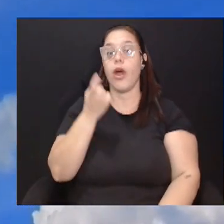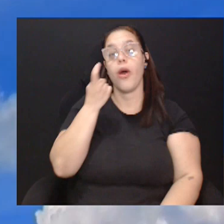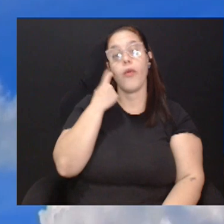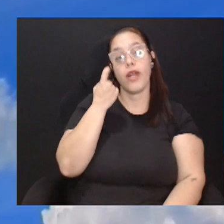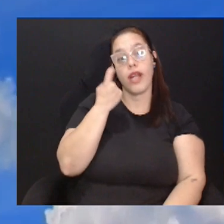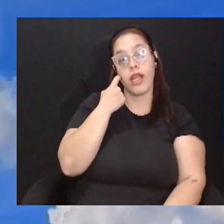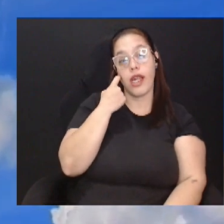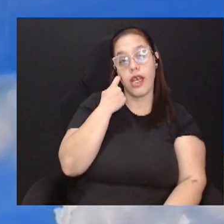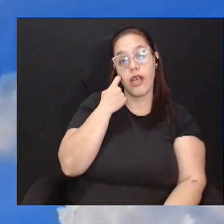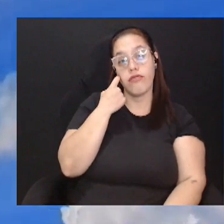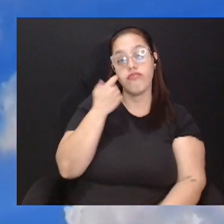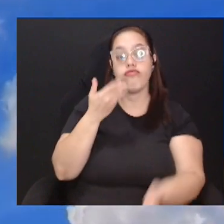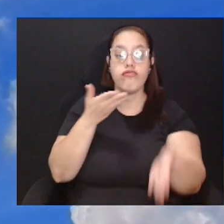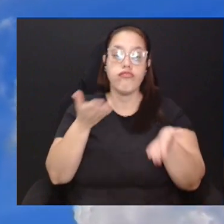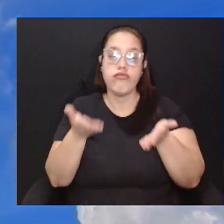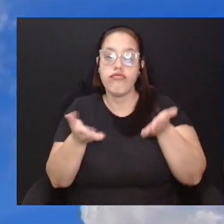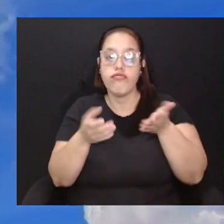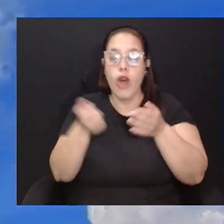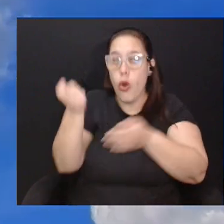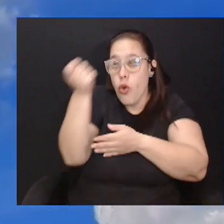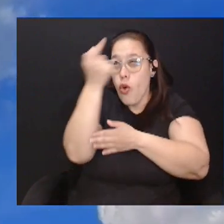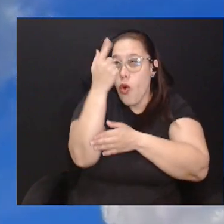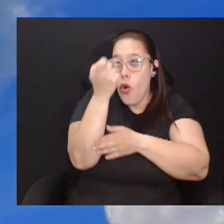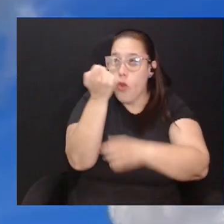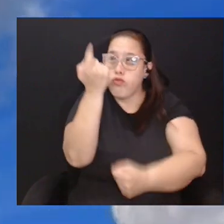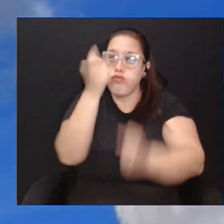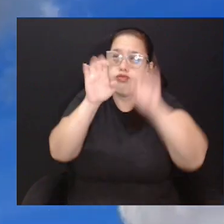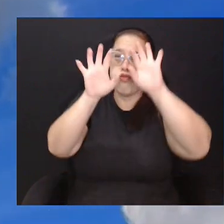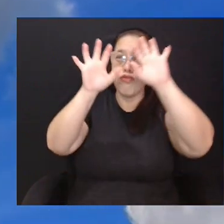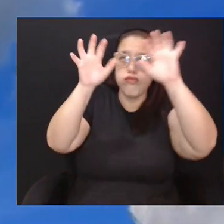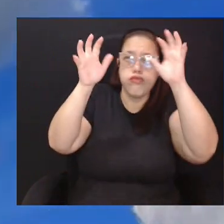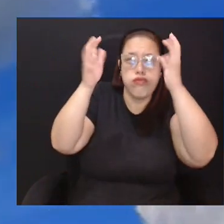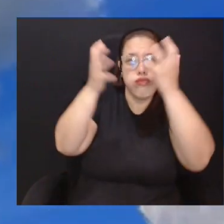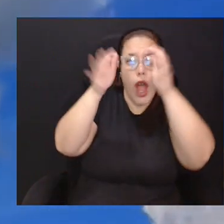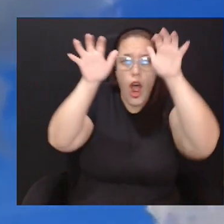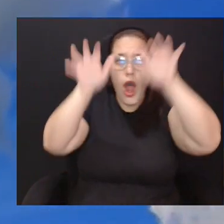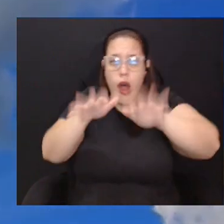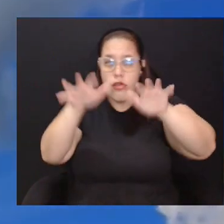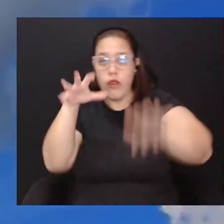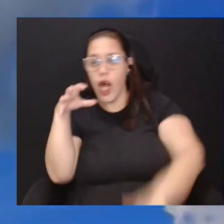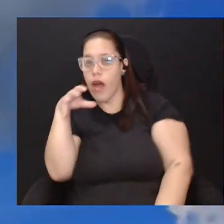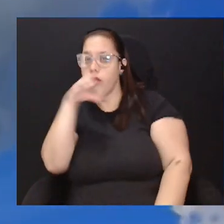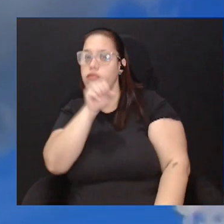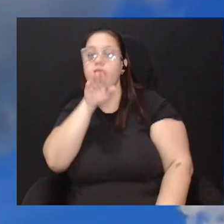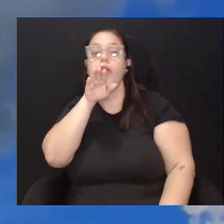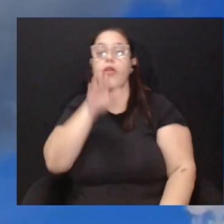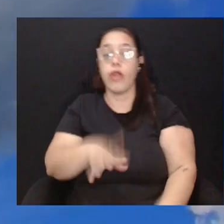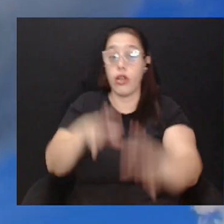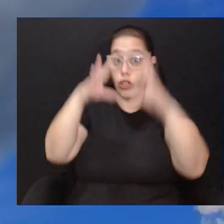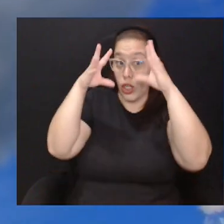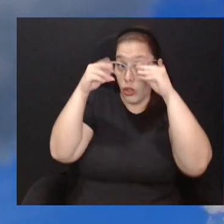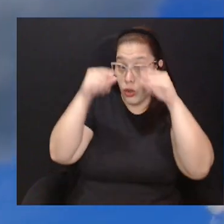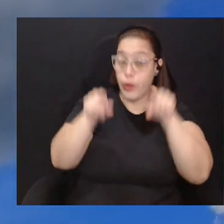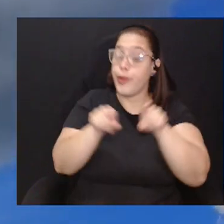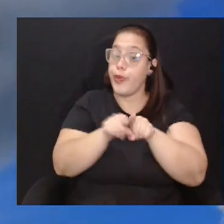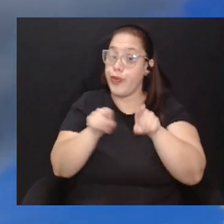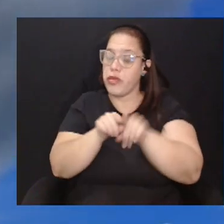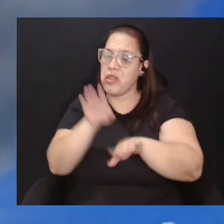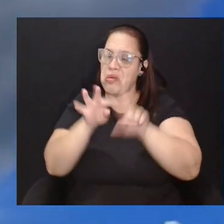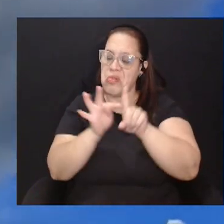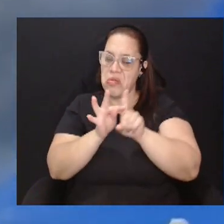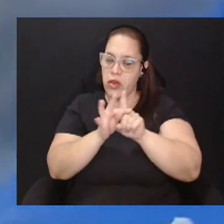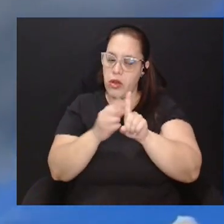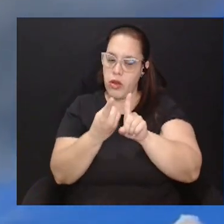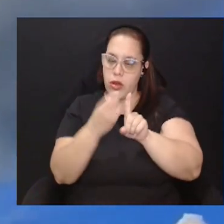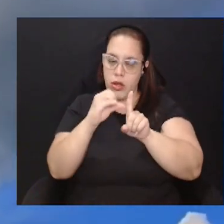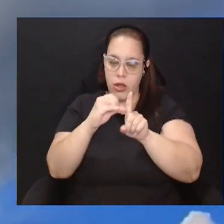Vamos lá, sol com algumas nuvens, né? Chove rápido à tarde e à noite, a mínima foi de 19,